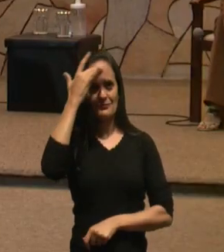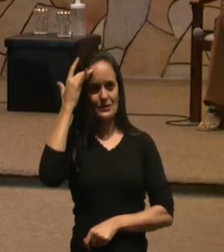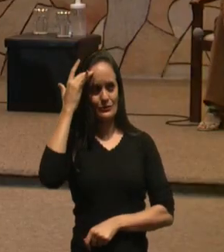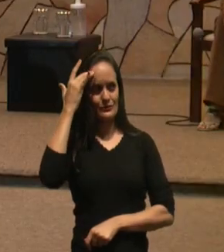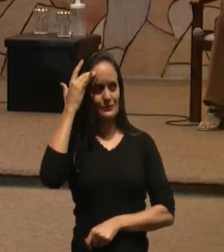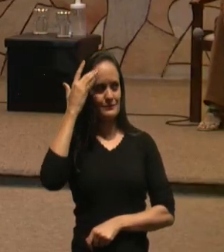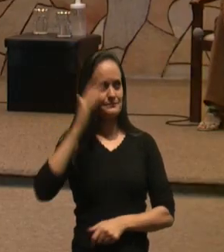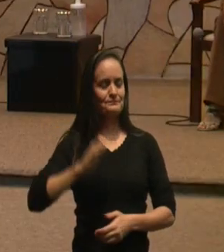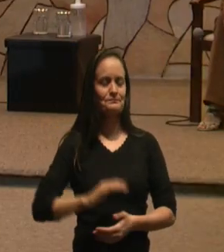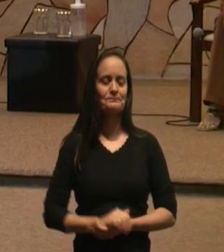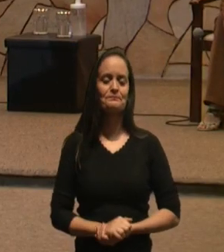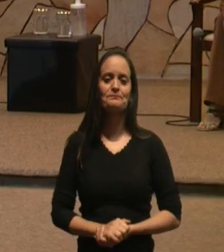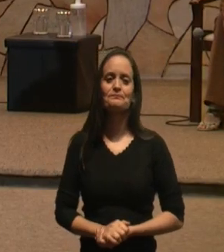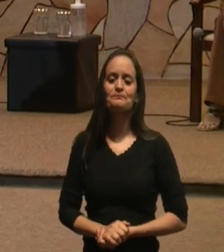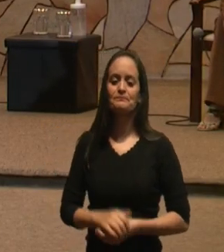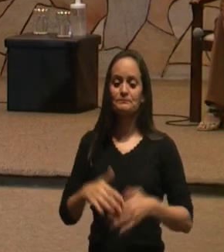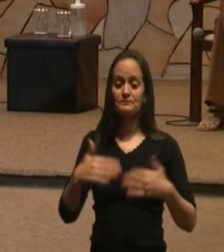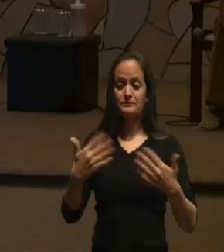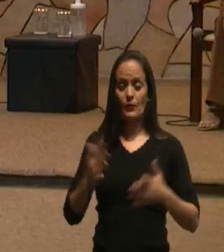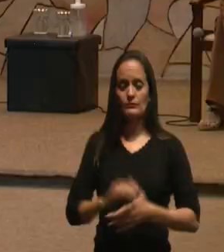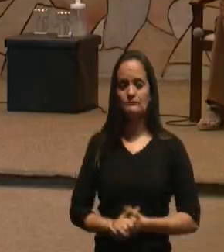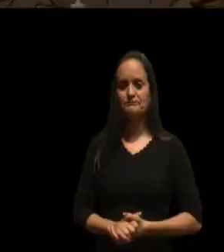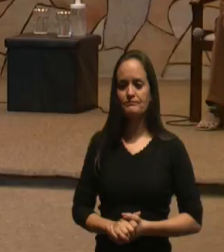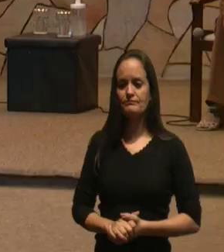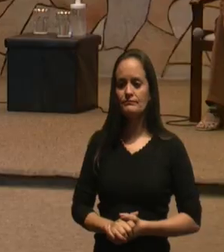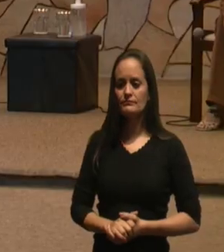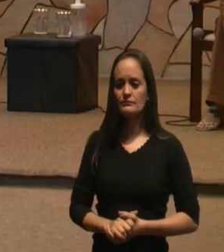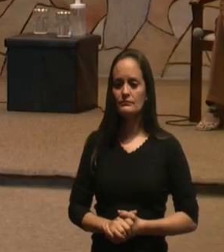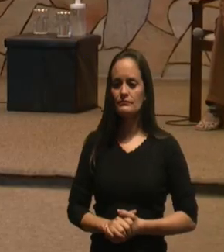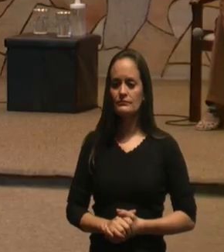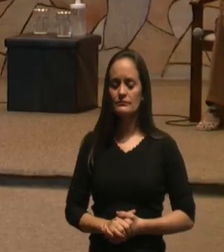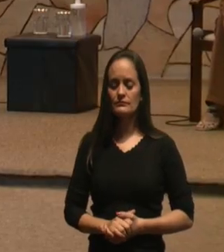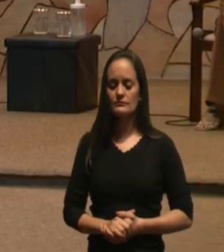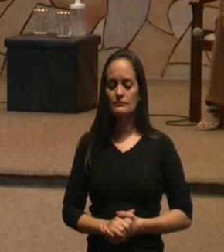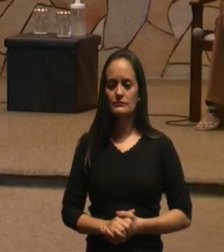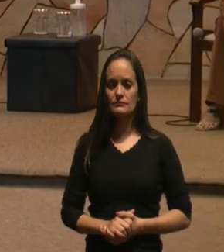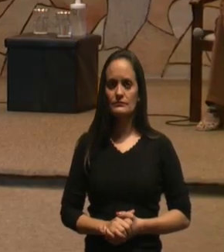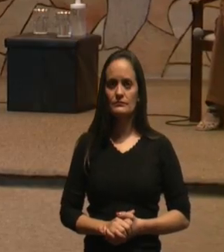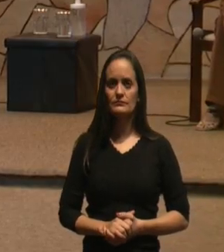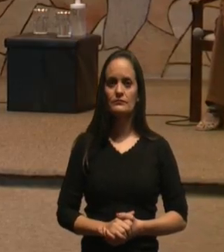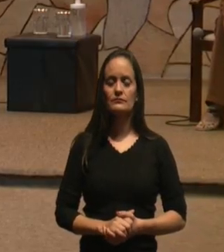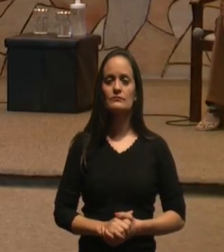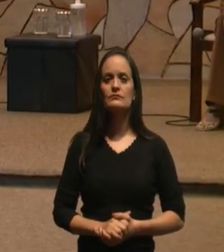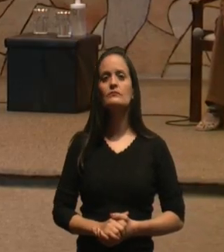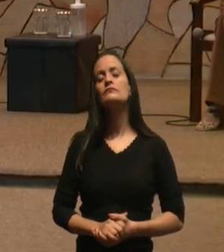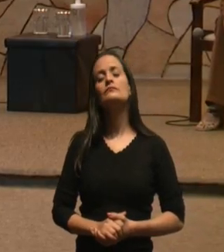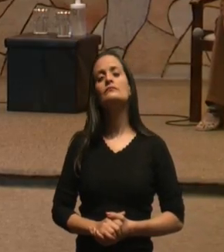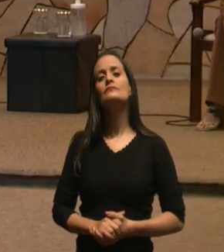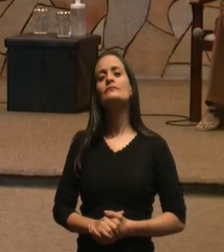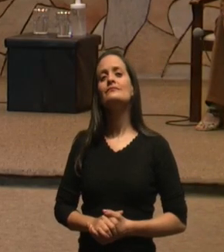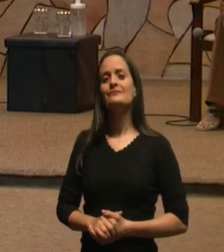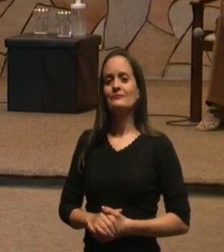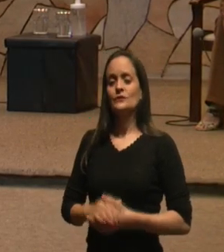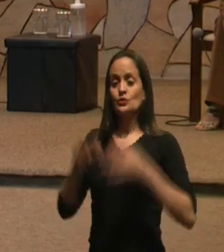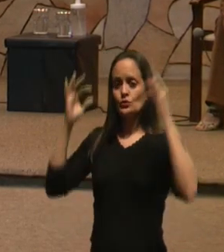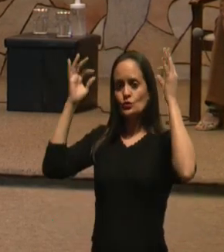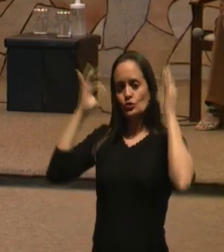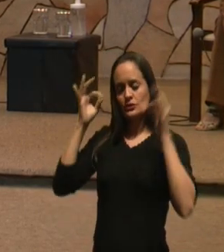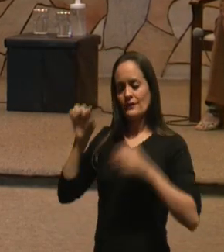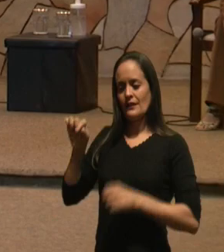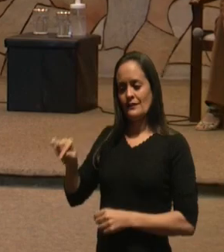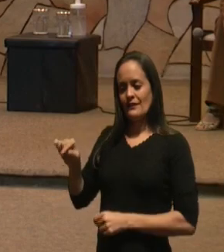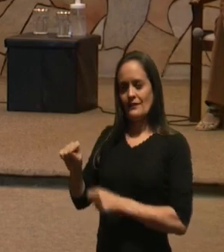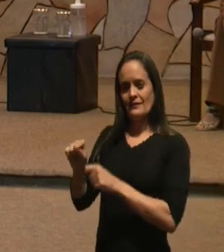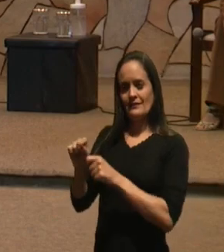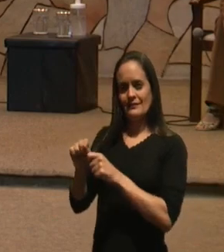festa, ele fez algo em favor de Acabe. Fiel